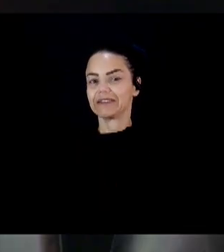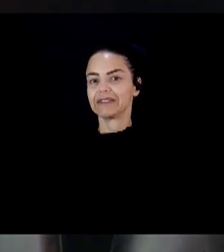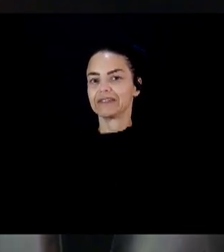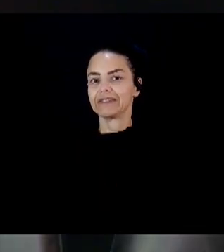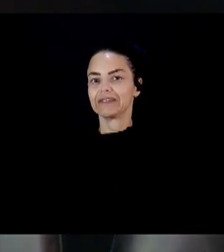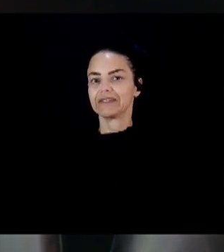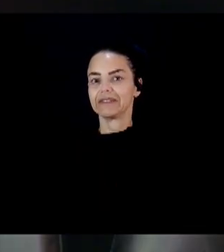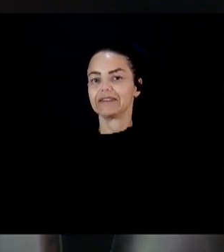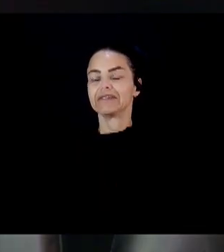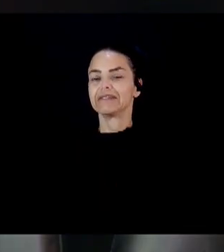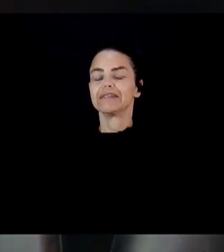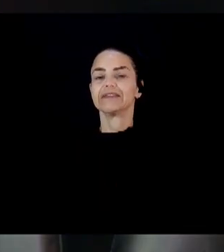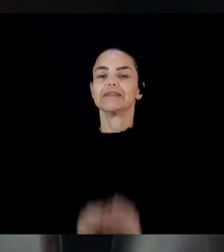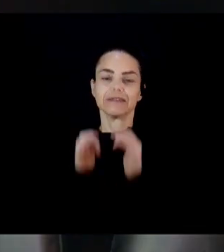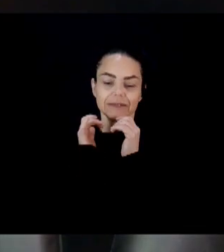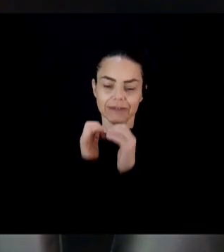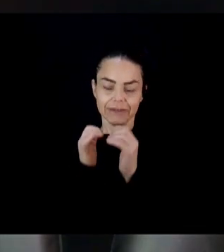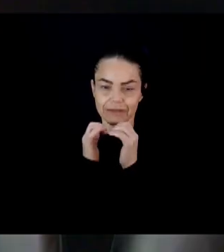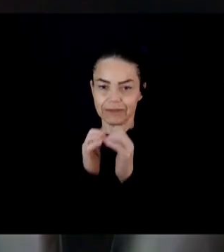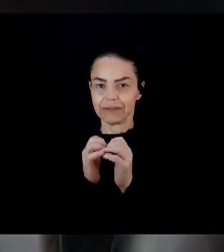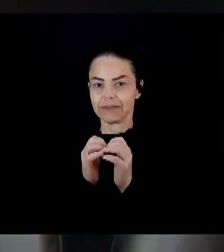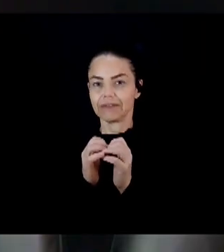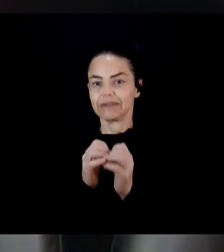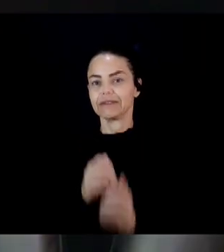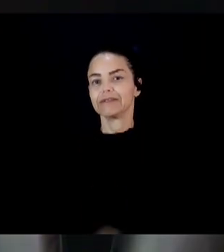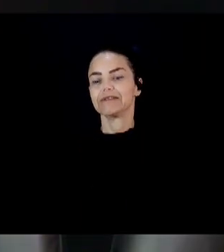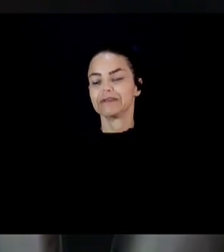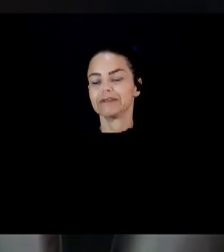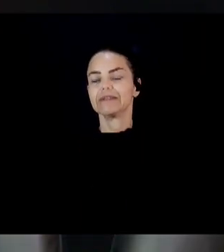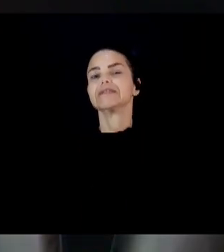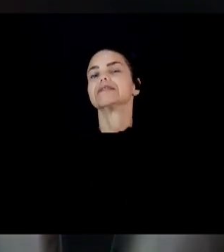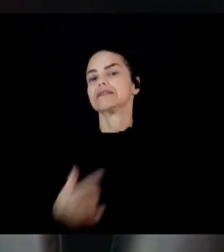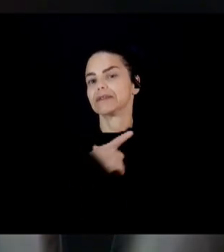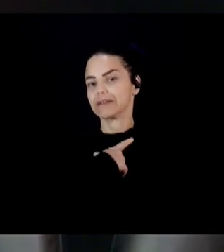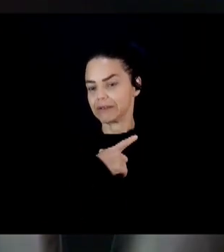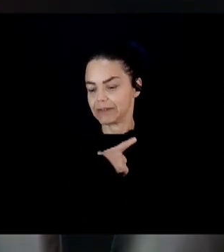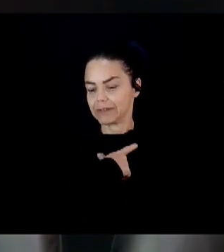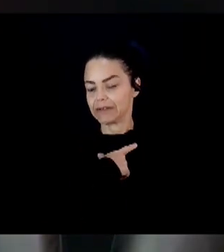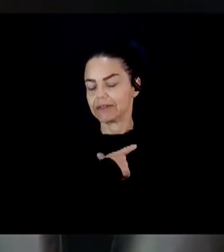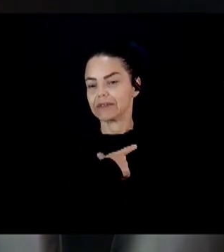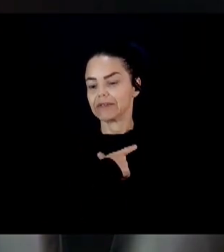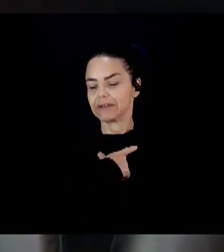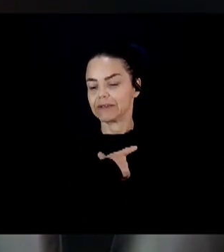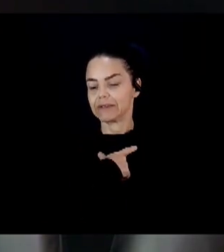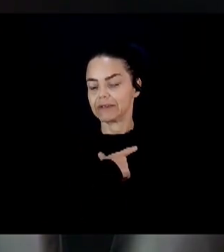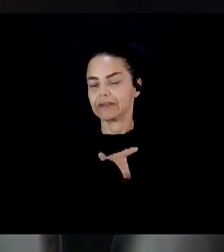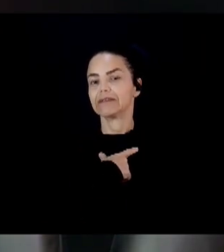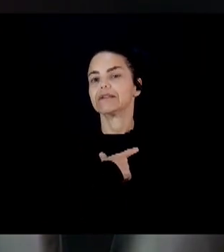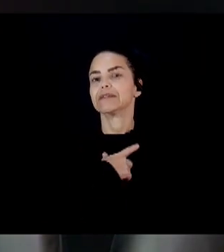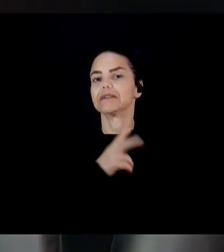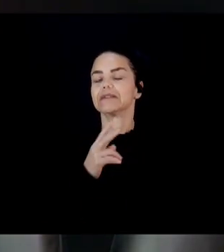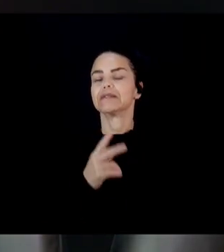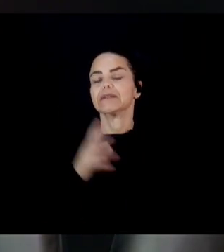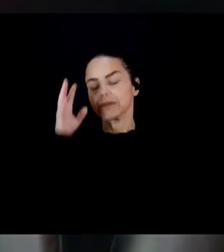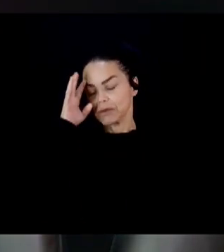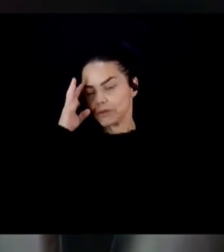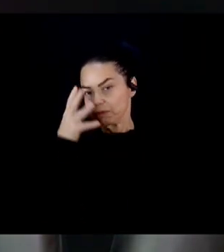capacidade cognitiva é quando a gente tem a habilidade de tomar